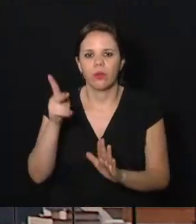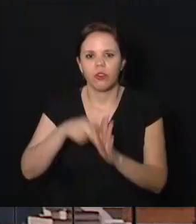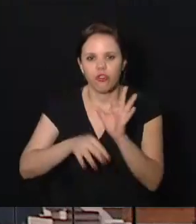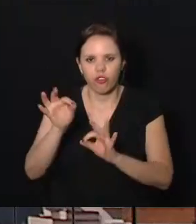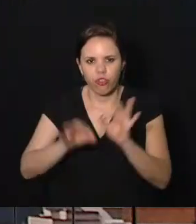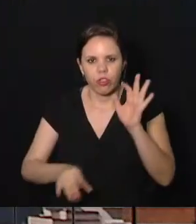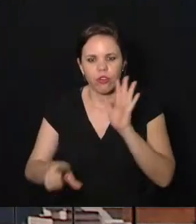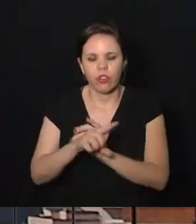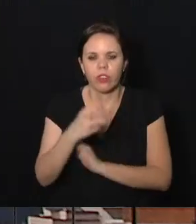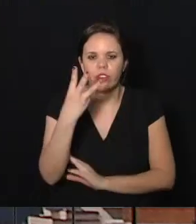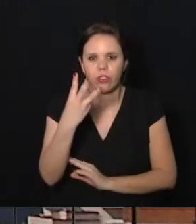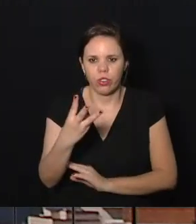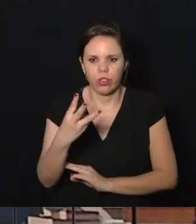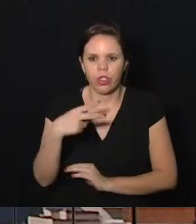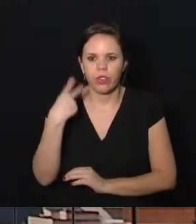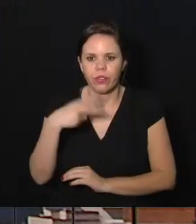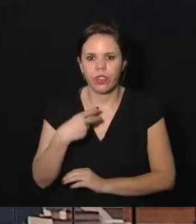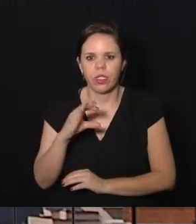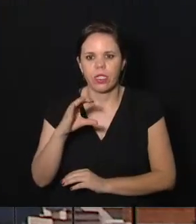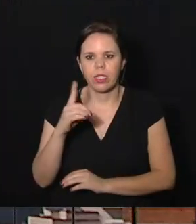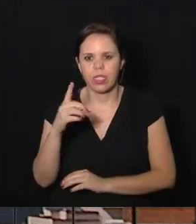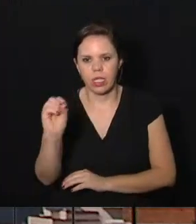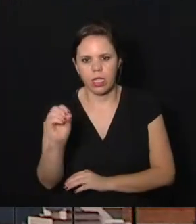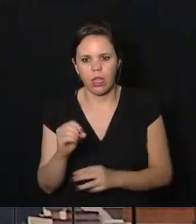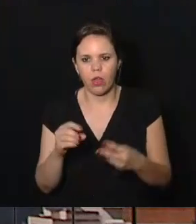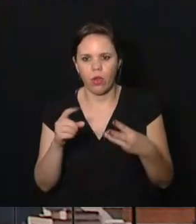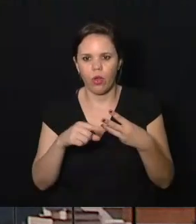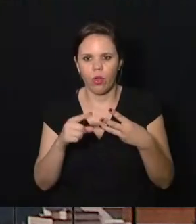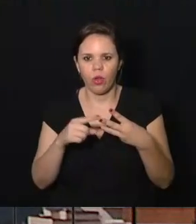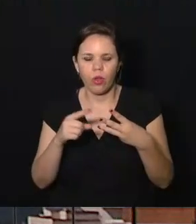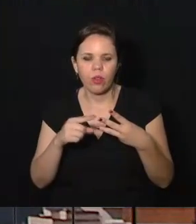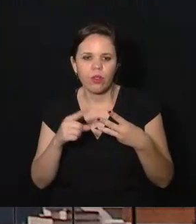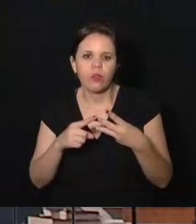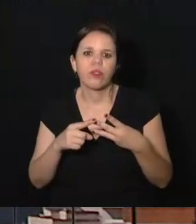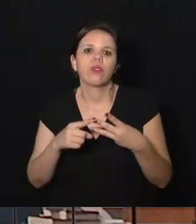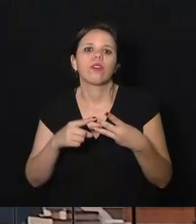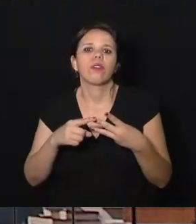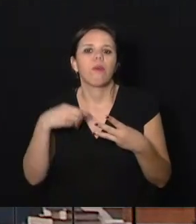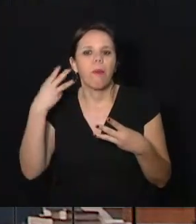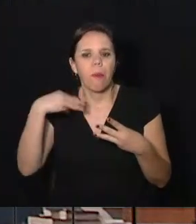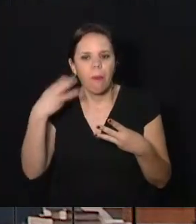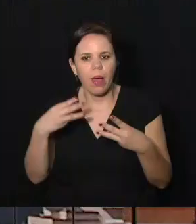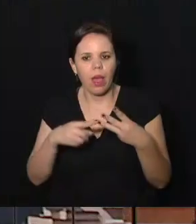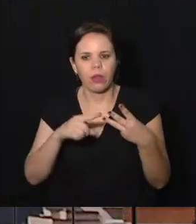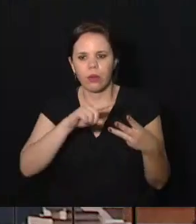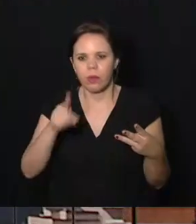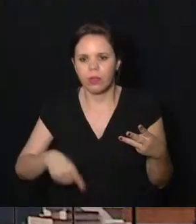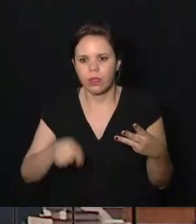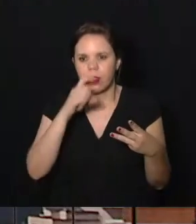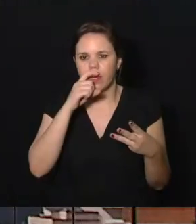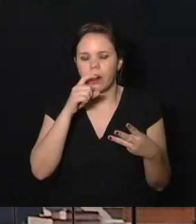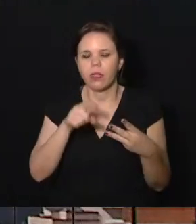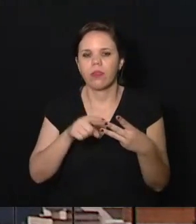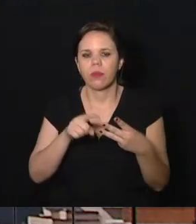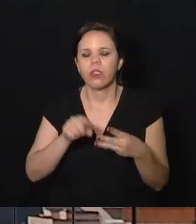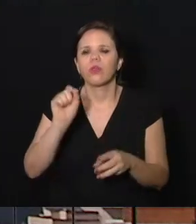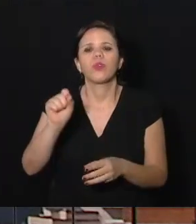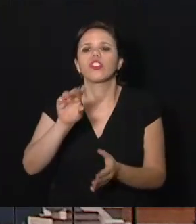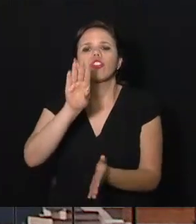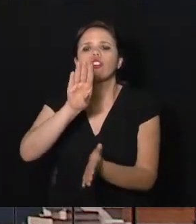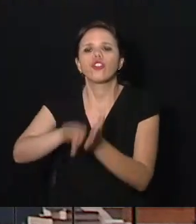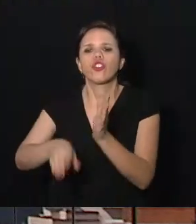de 3 vereadores, Sidão Santos, Marcos Bernardelli e Zé Carlos, que é a isenção da taxa